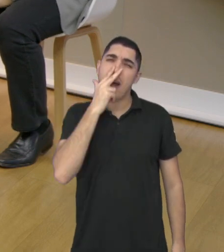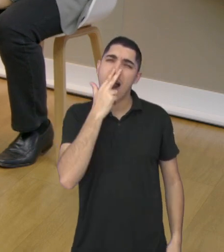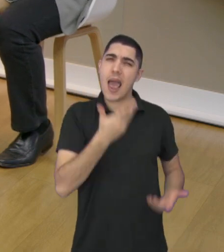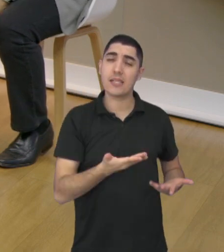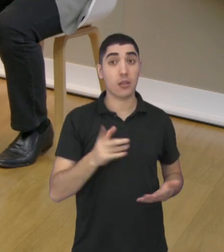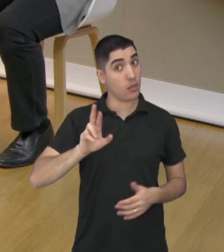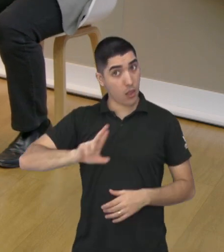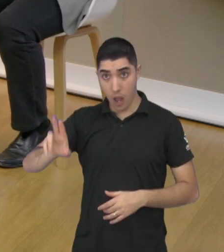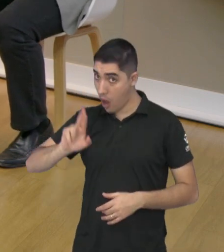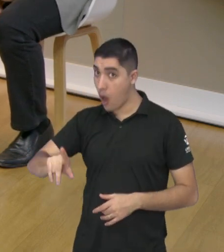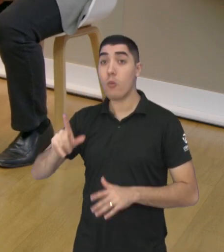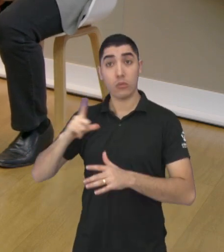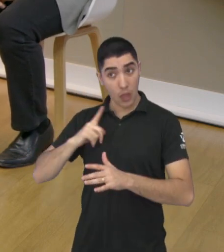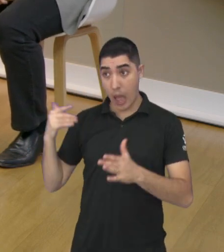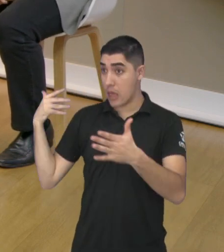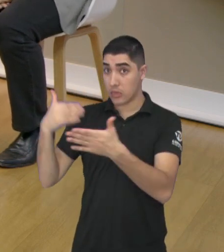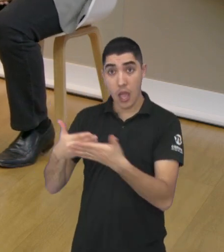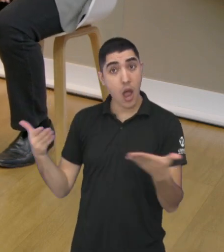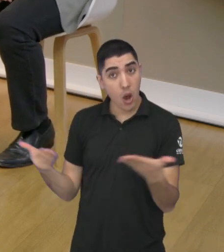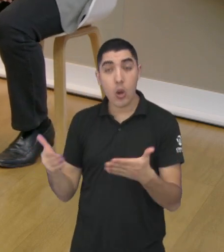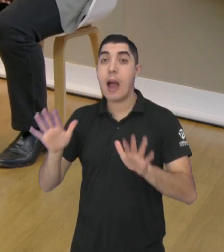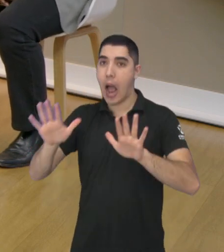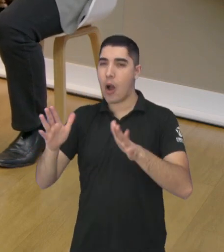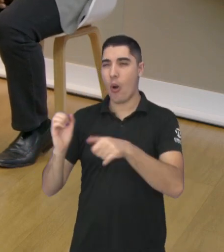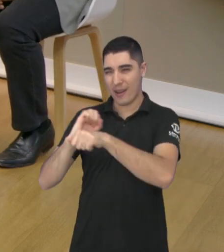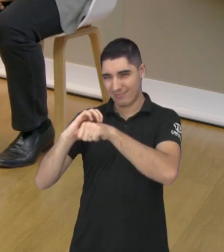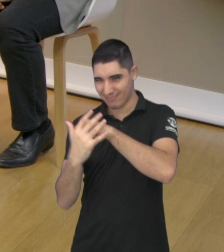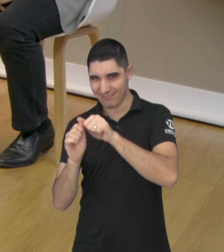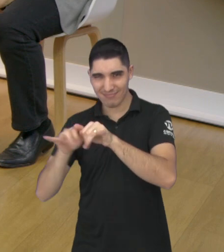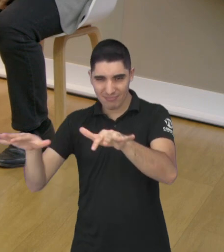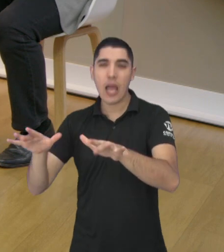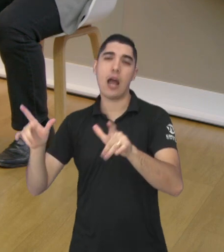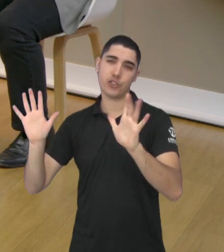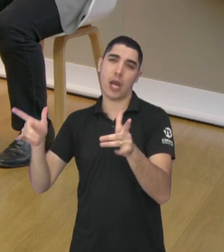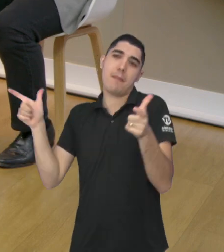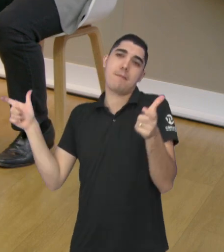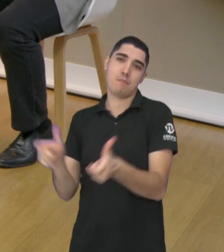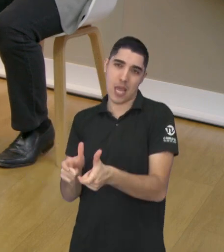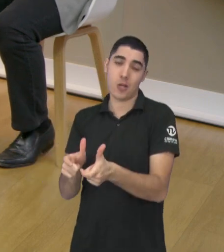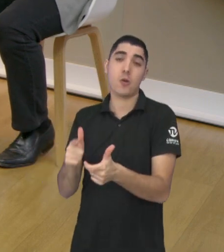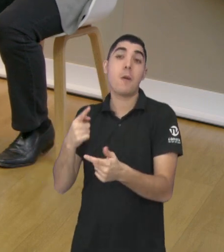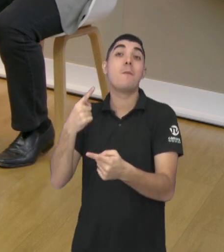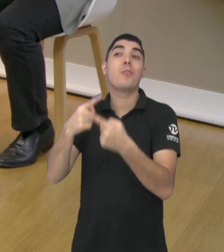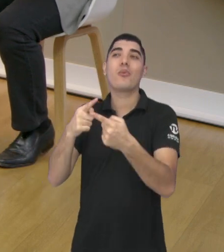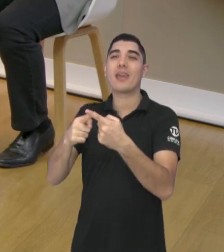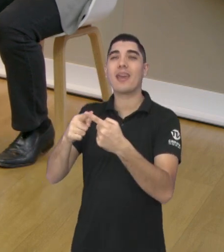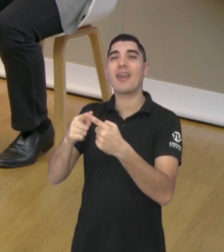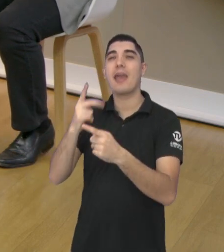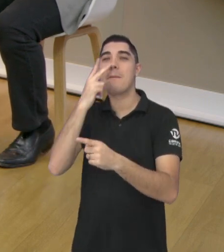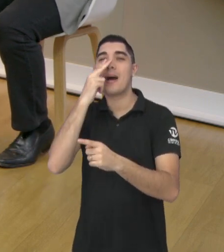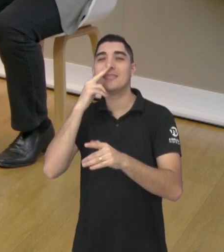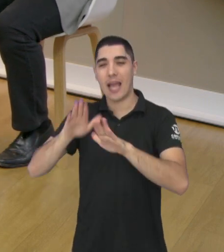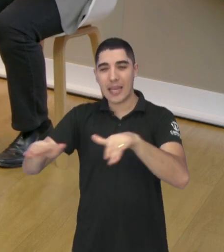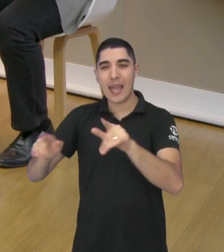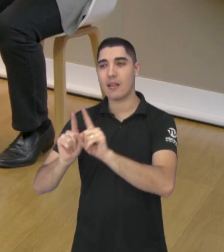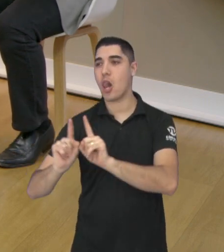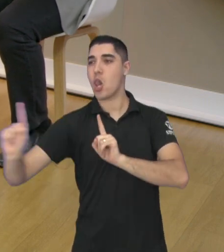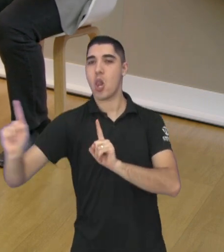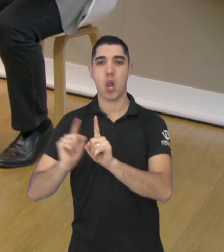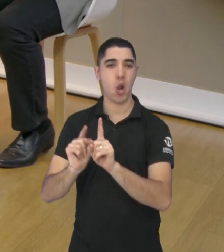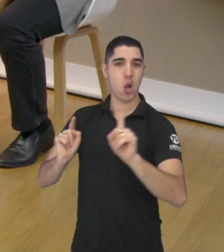com catapora. Agora, no período da pandemia, isso se diminuiu muito. Não só pela restrição, né, de